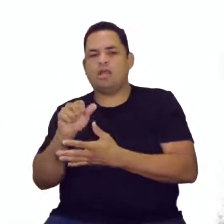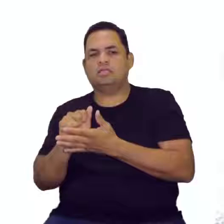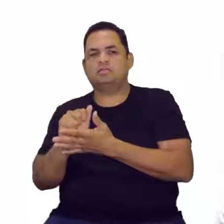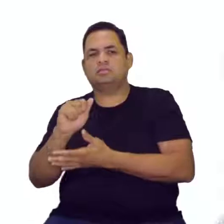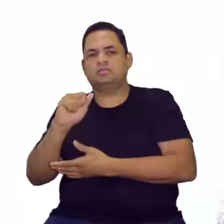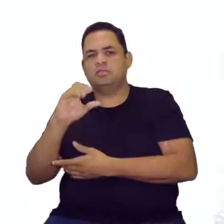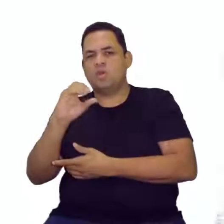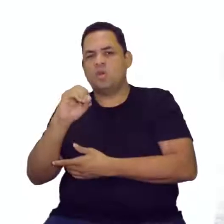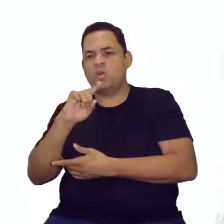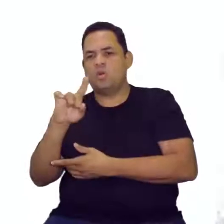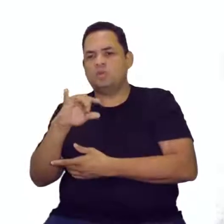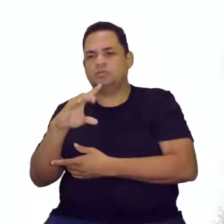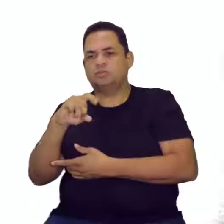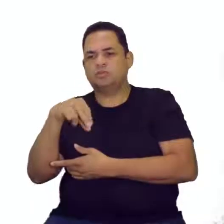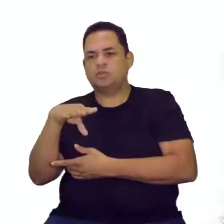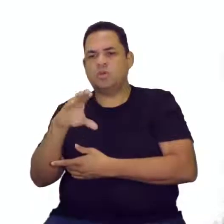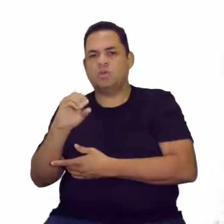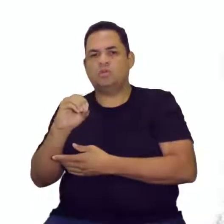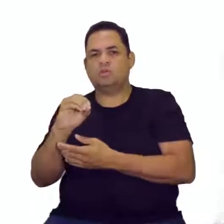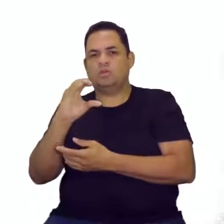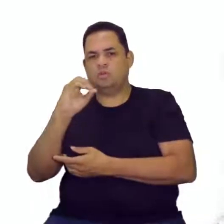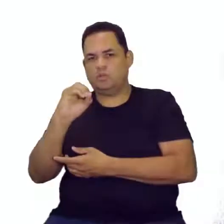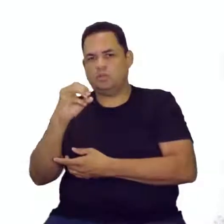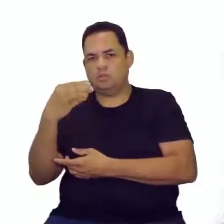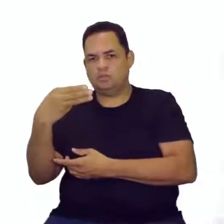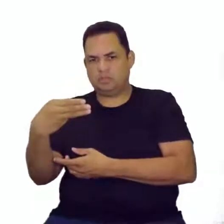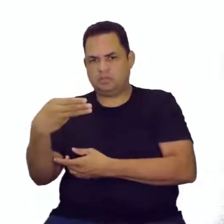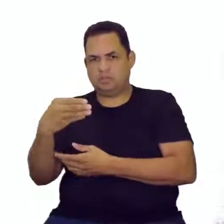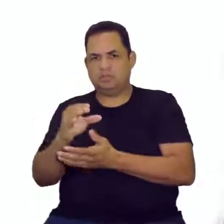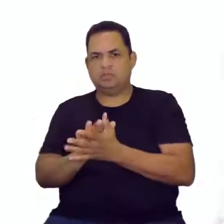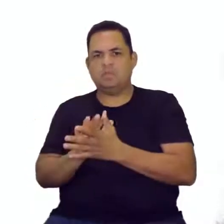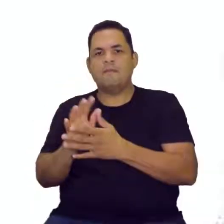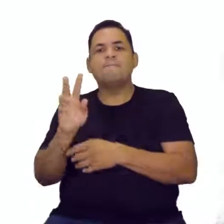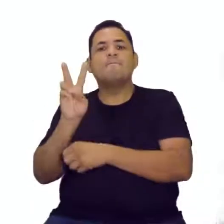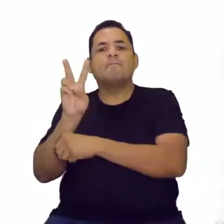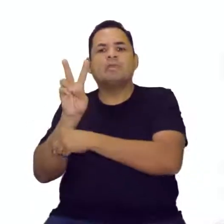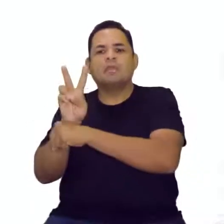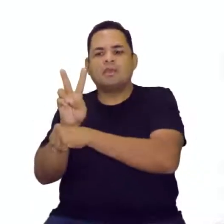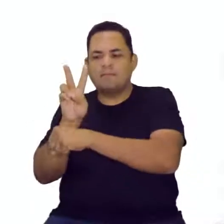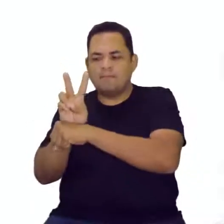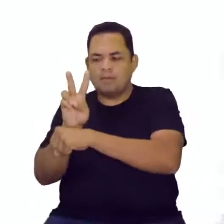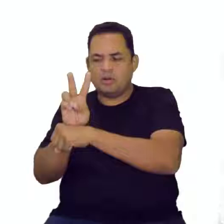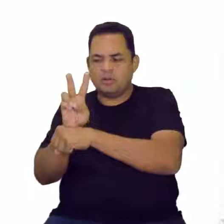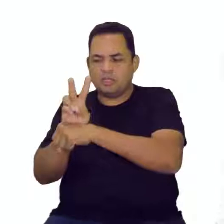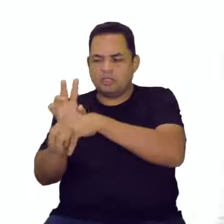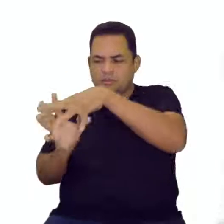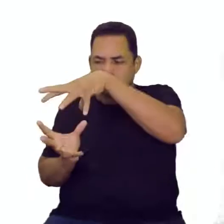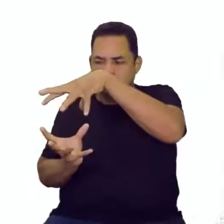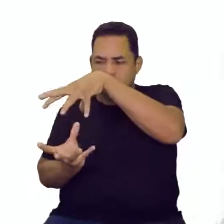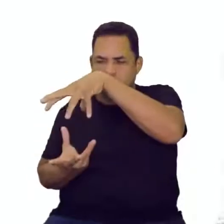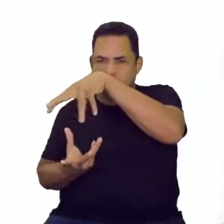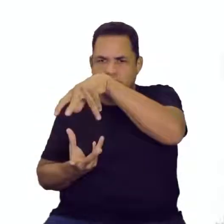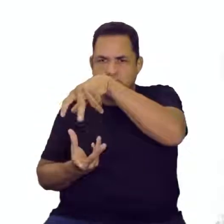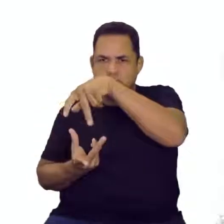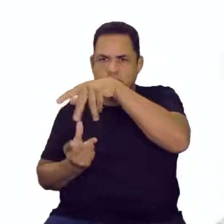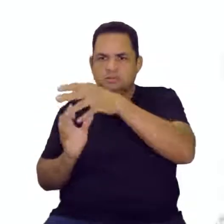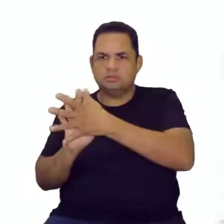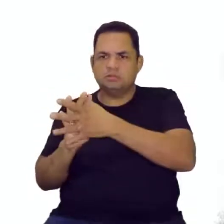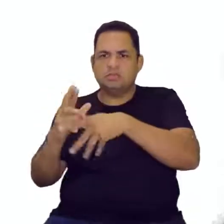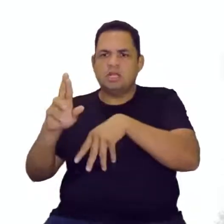gente tem a fórmula molecular dele, O3, que protege o planeta